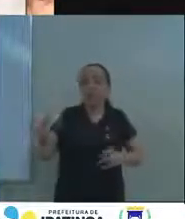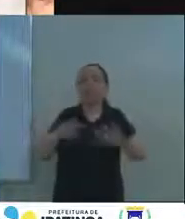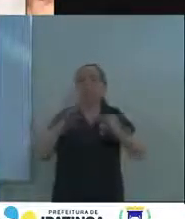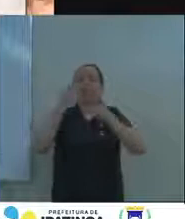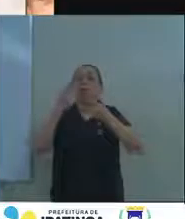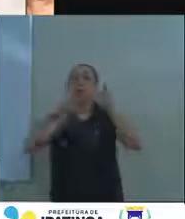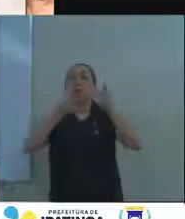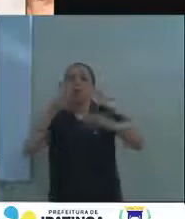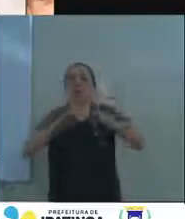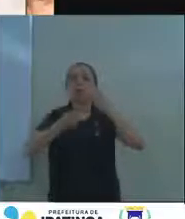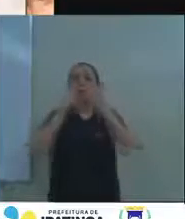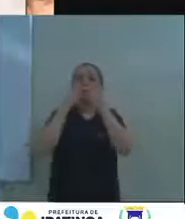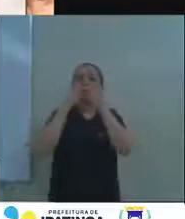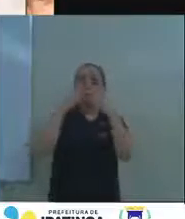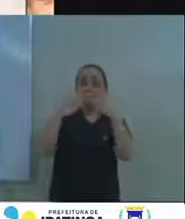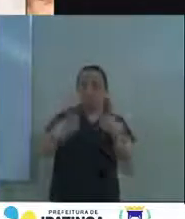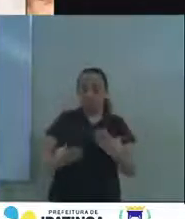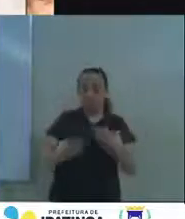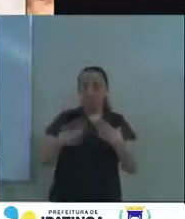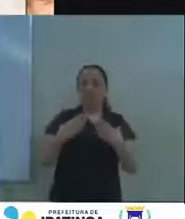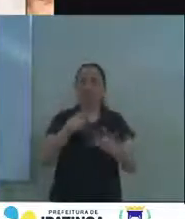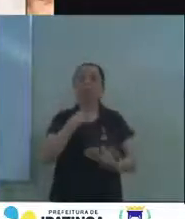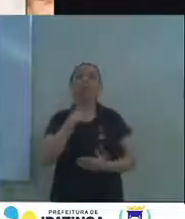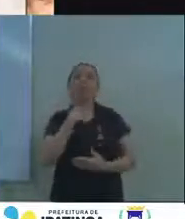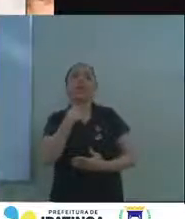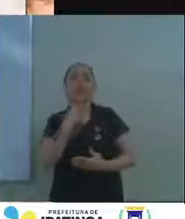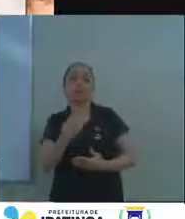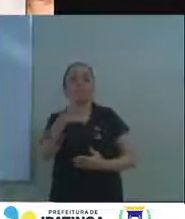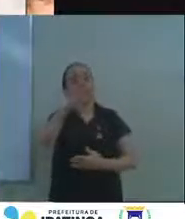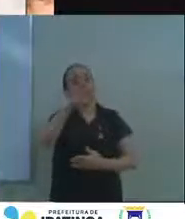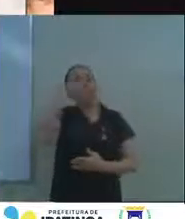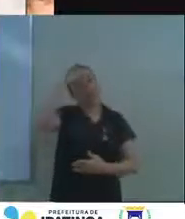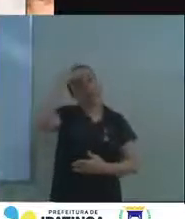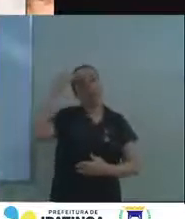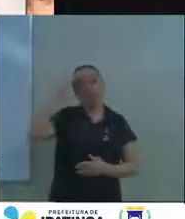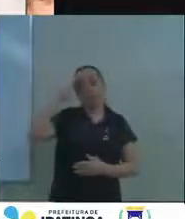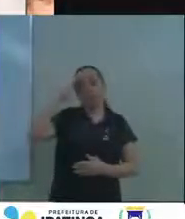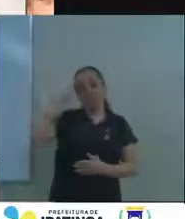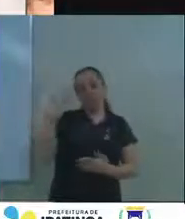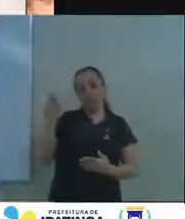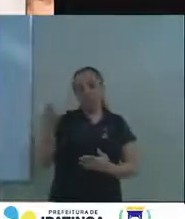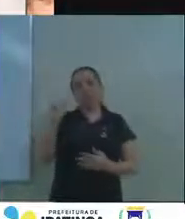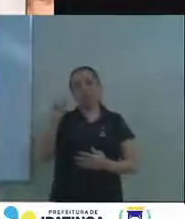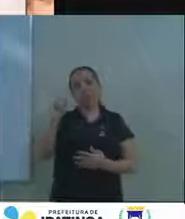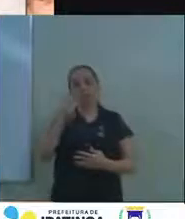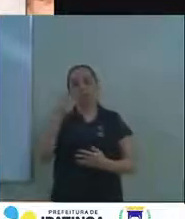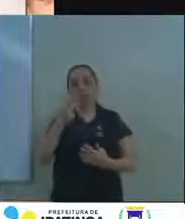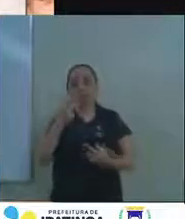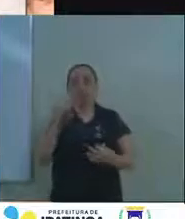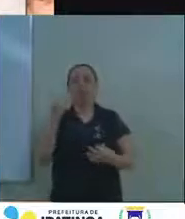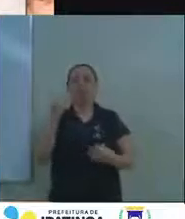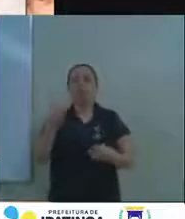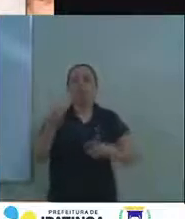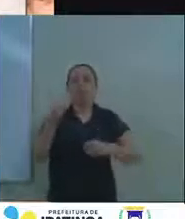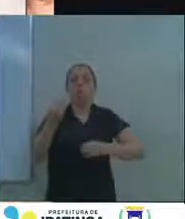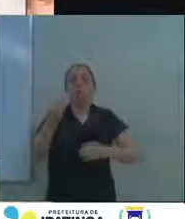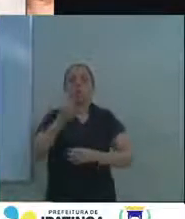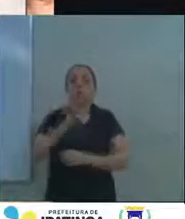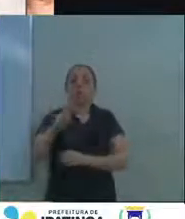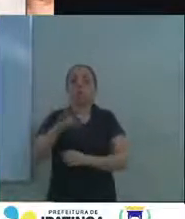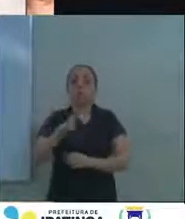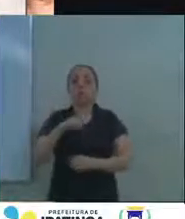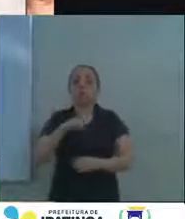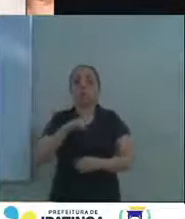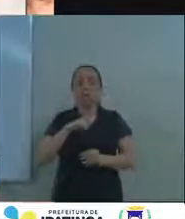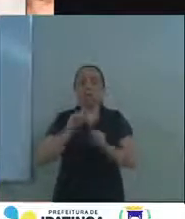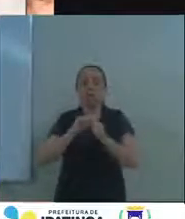articular bem o som para você me entender. Então, que exercícios que a gente utiliza? Leitura somente